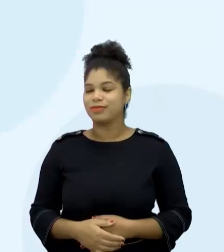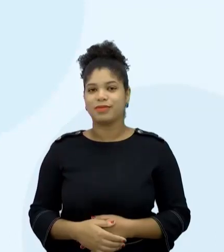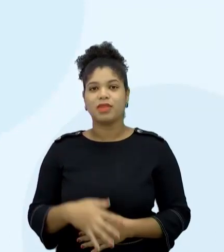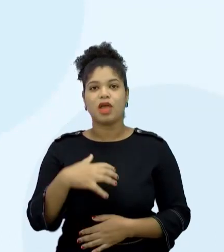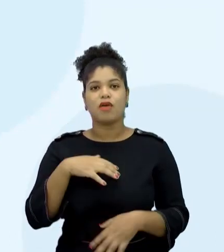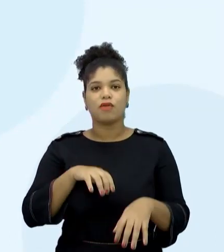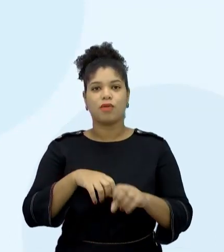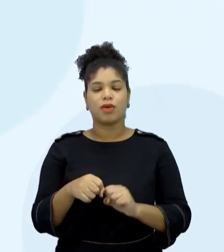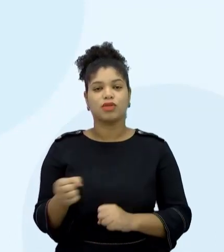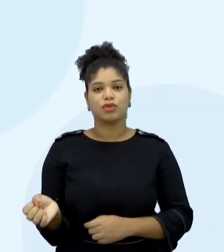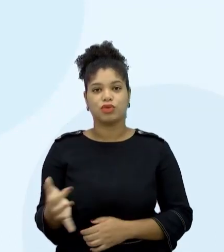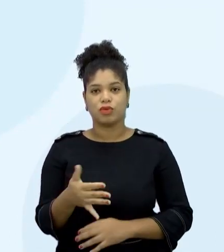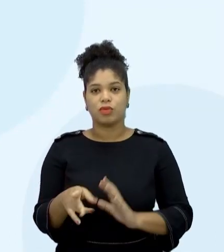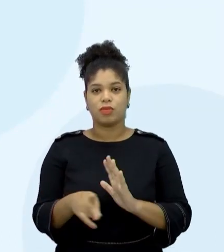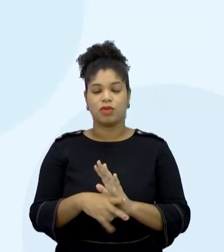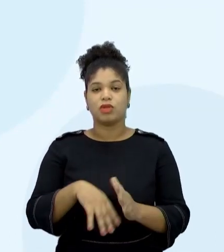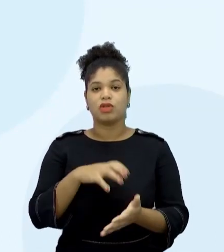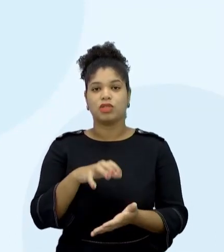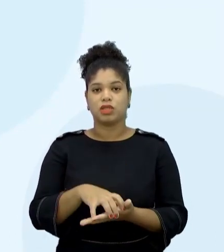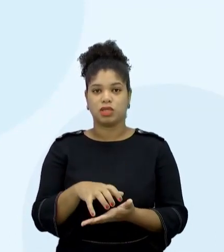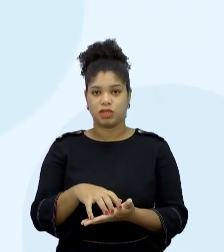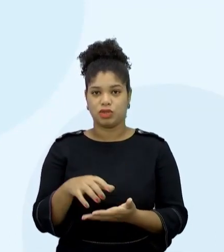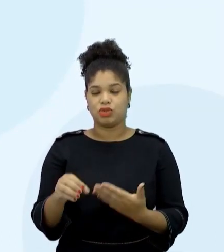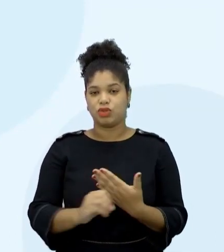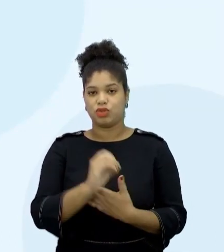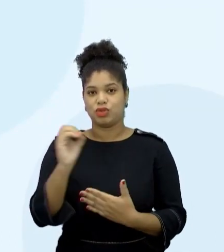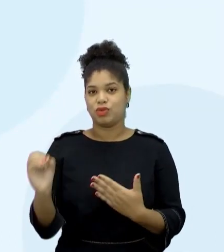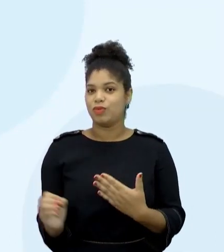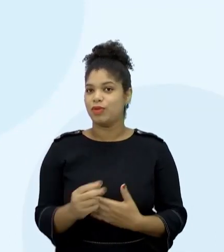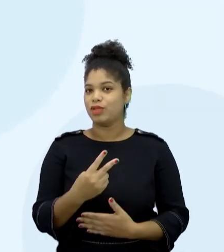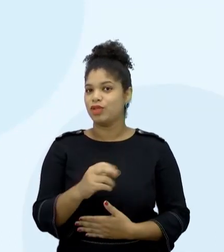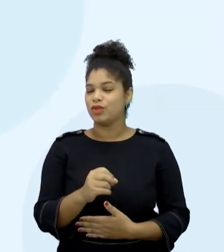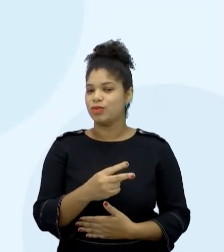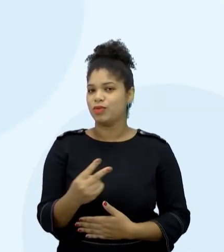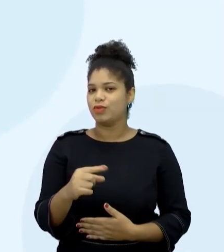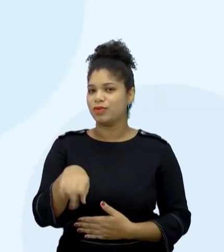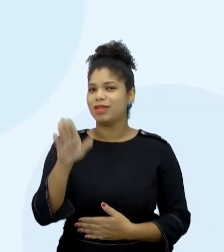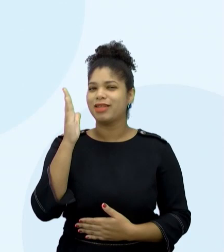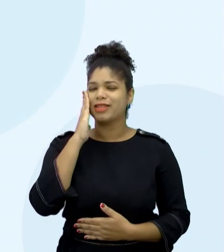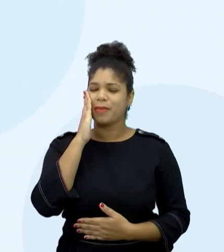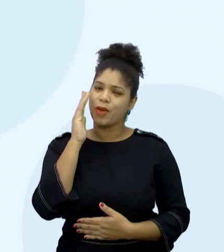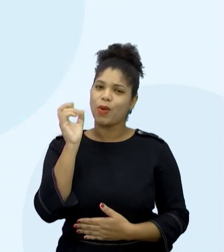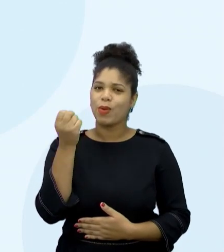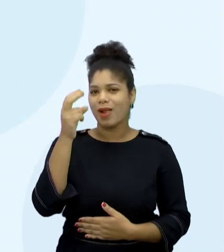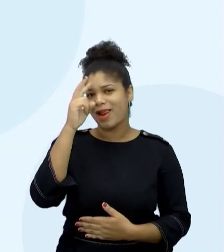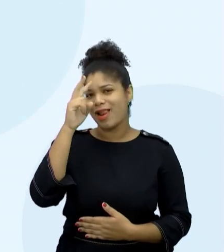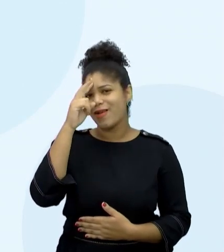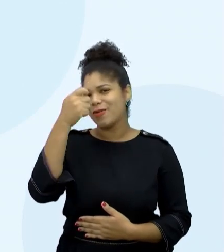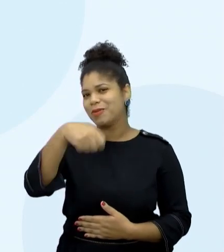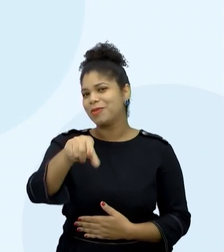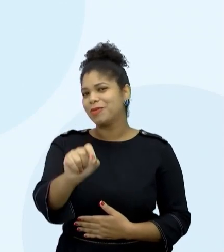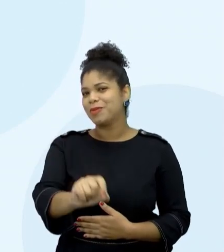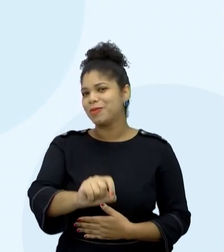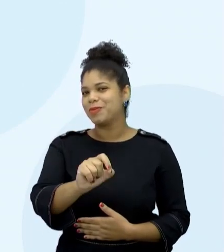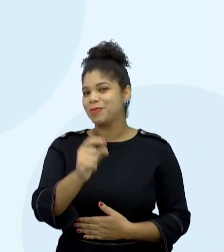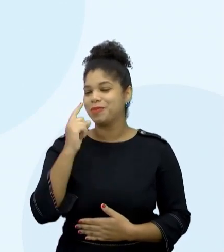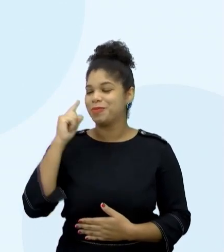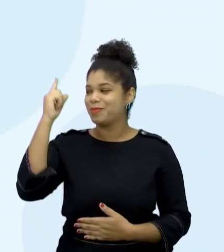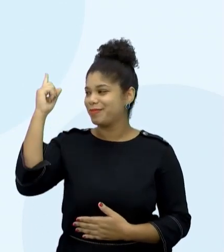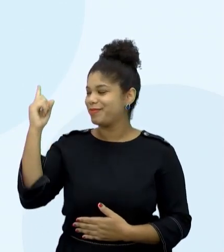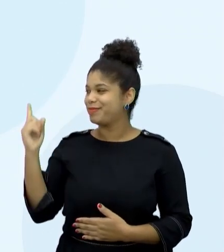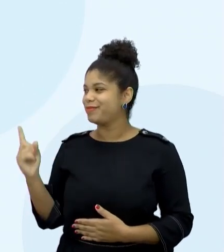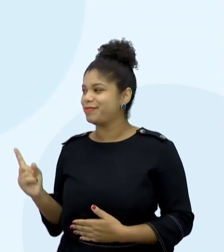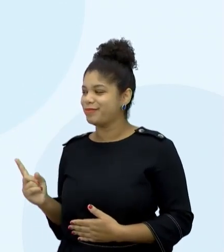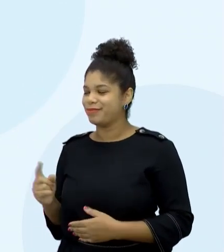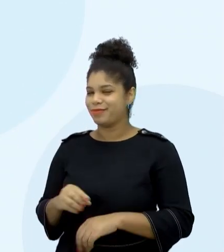novo aí do Centro de Mídias 2022, precisa saber, precisa lembrar, precisa ser lembrado desse toque